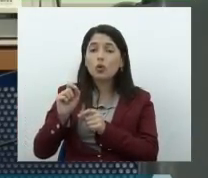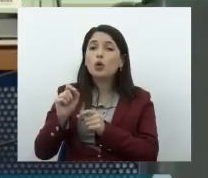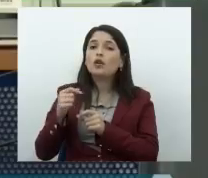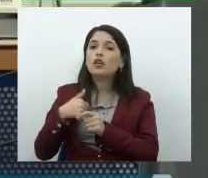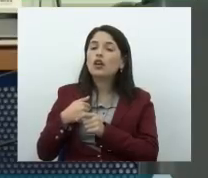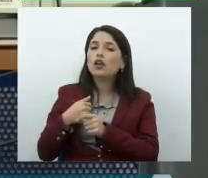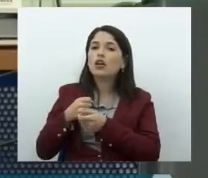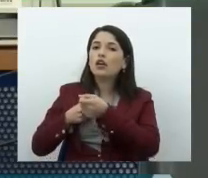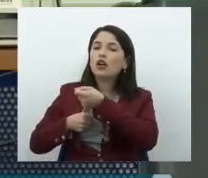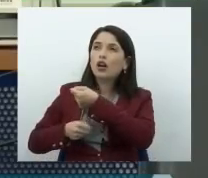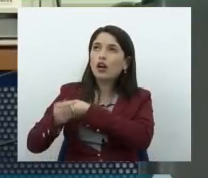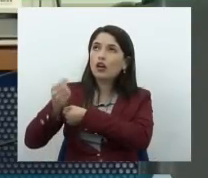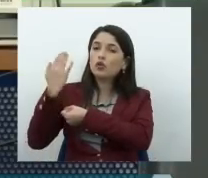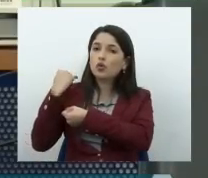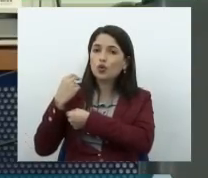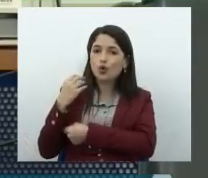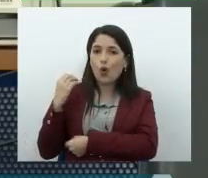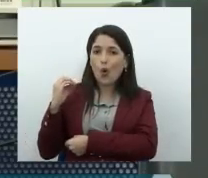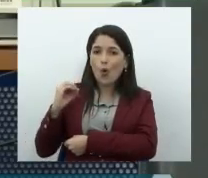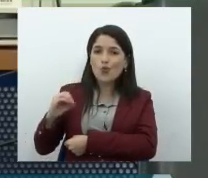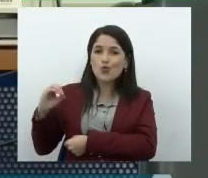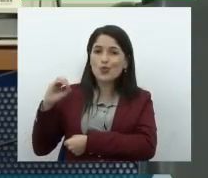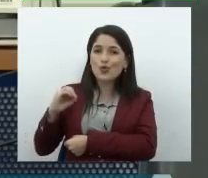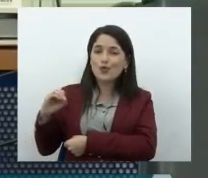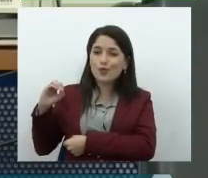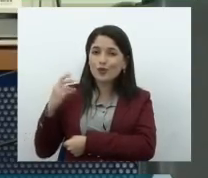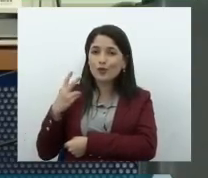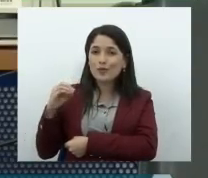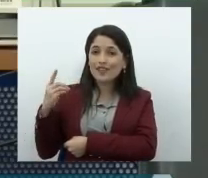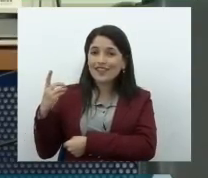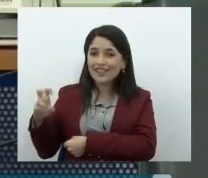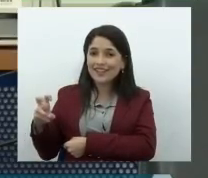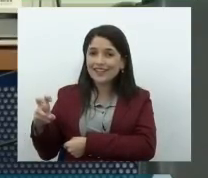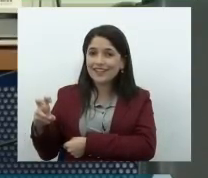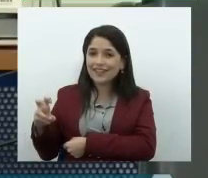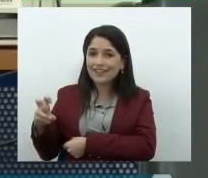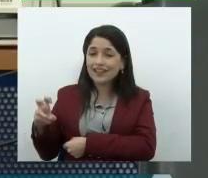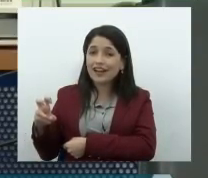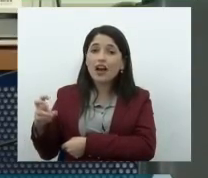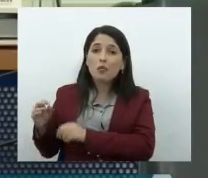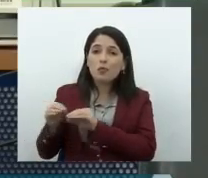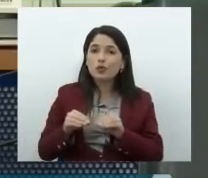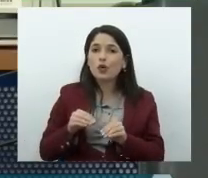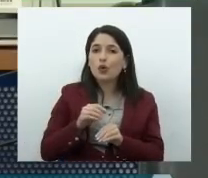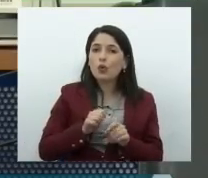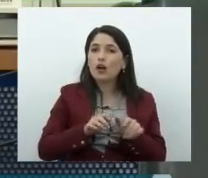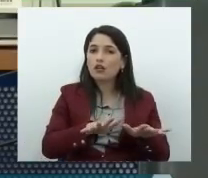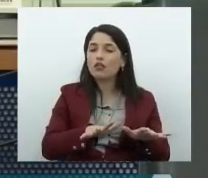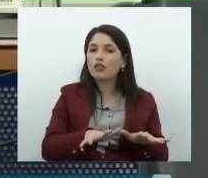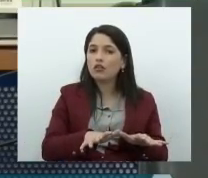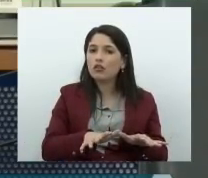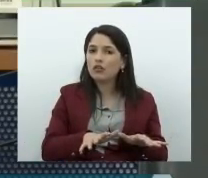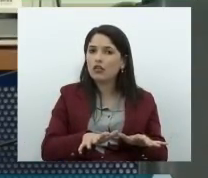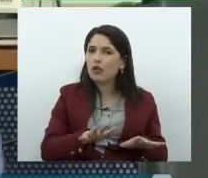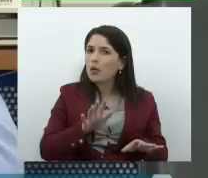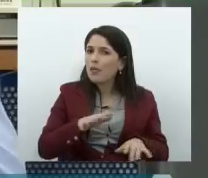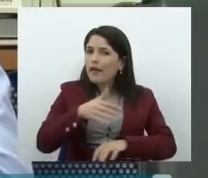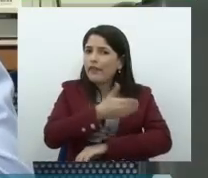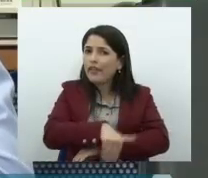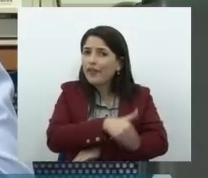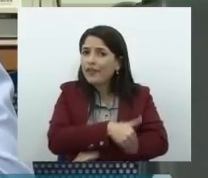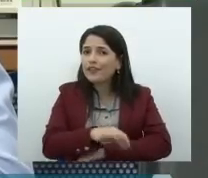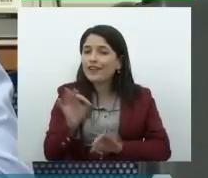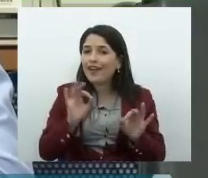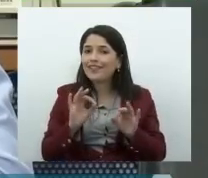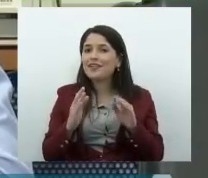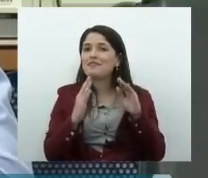que até endereço, ele não tem um endereço próprio, como não está aqui para debater conosco. Ele mora na